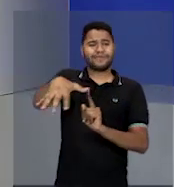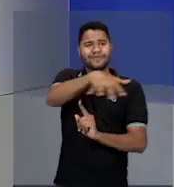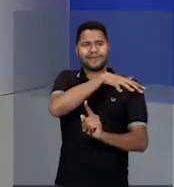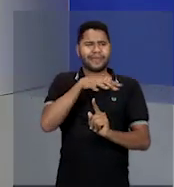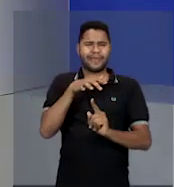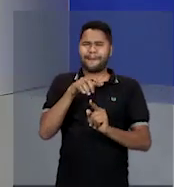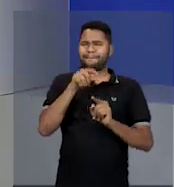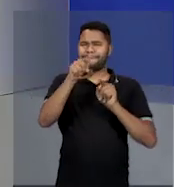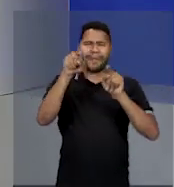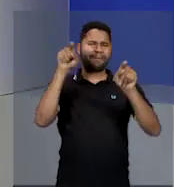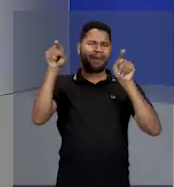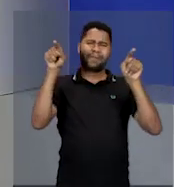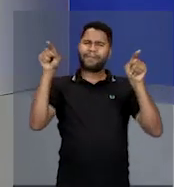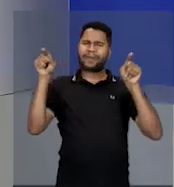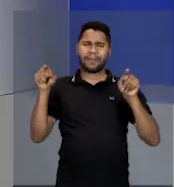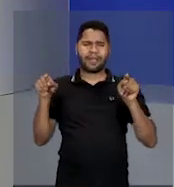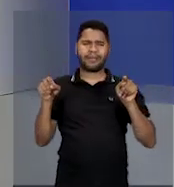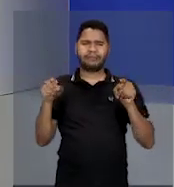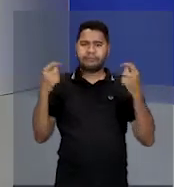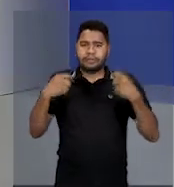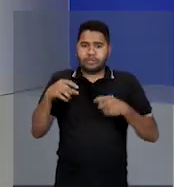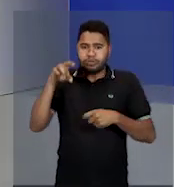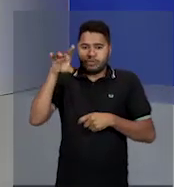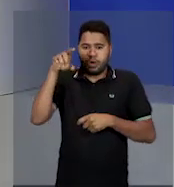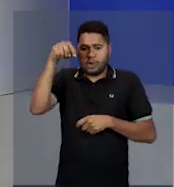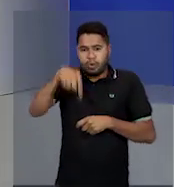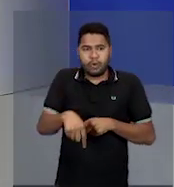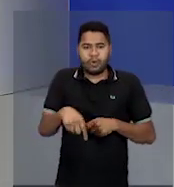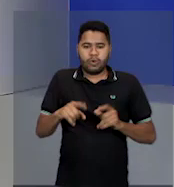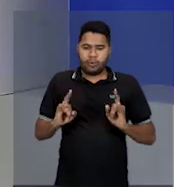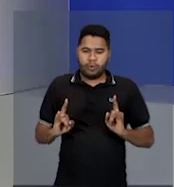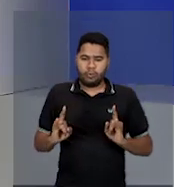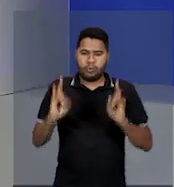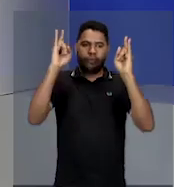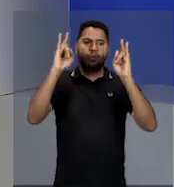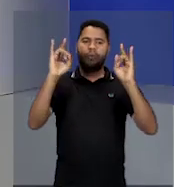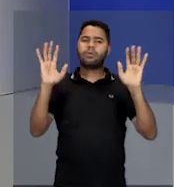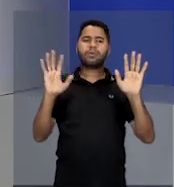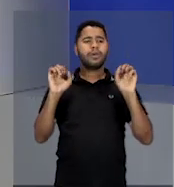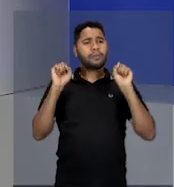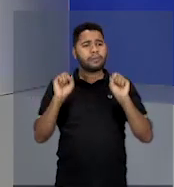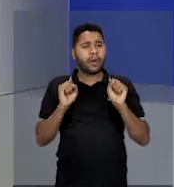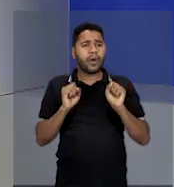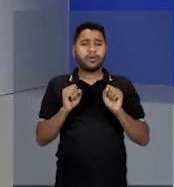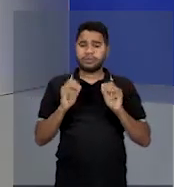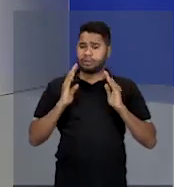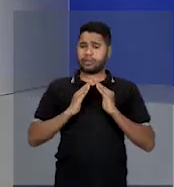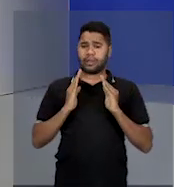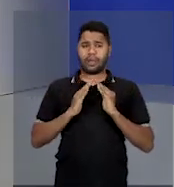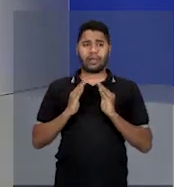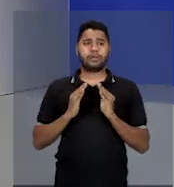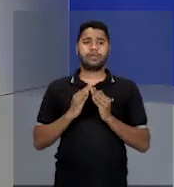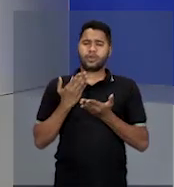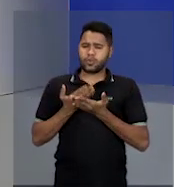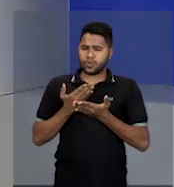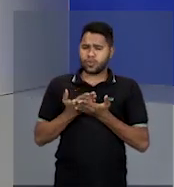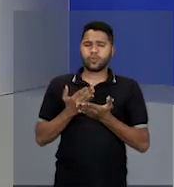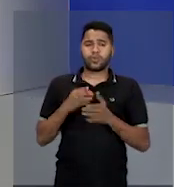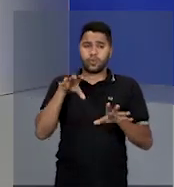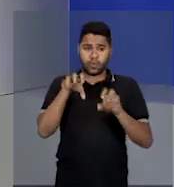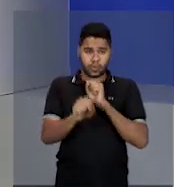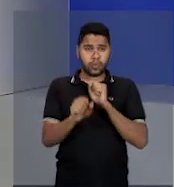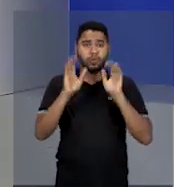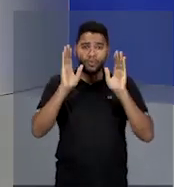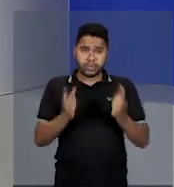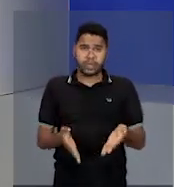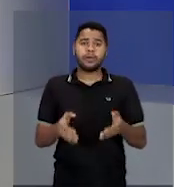múltiplas plataformas, então não é preciso estar numa redação para ser jornalista. Você pode ser jornalista de casa, né? Se você estudou, se você se formou para